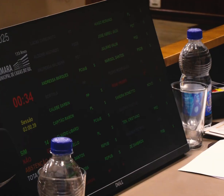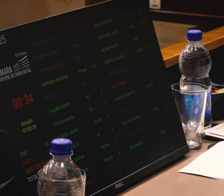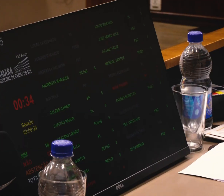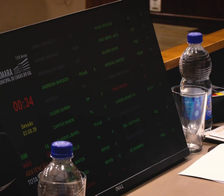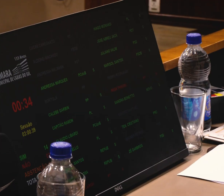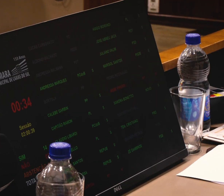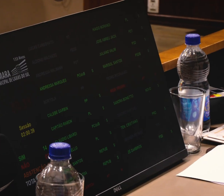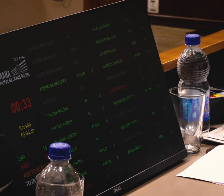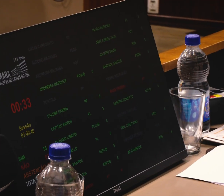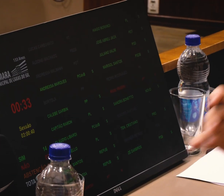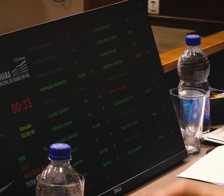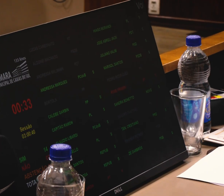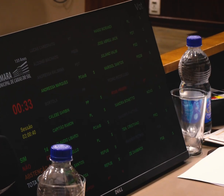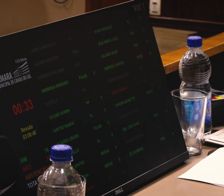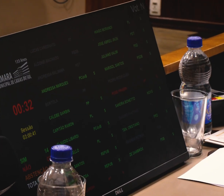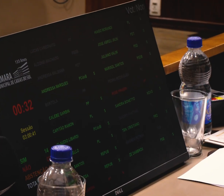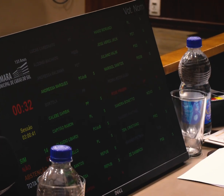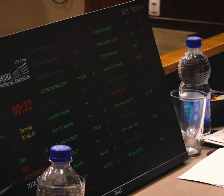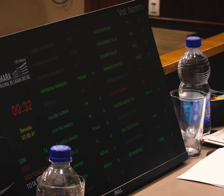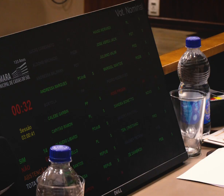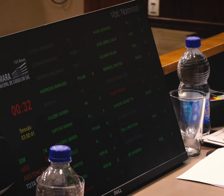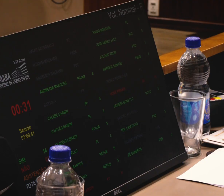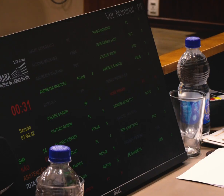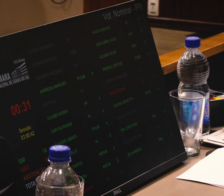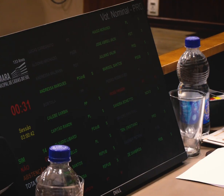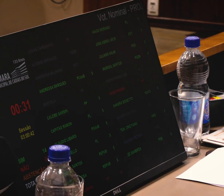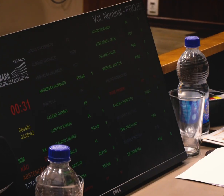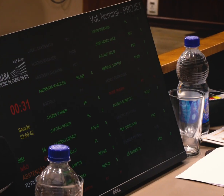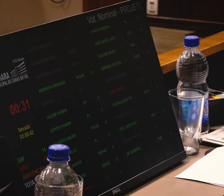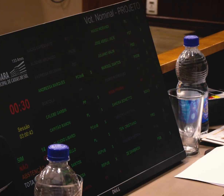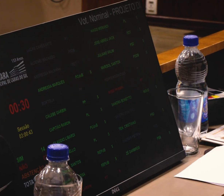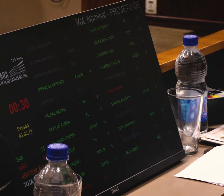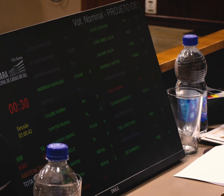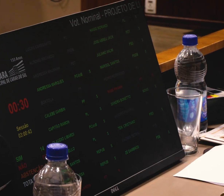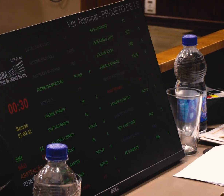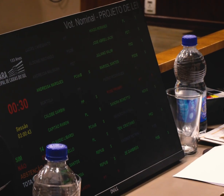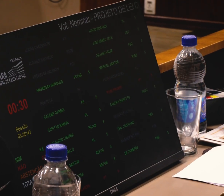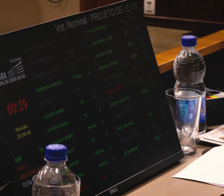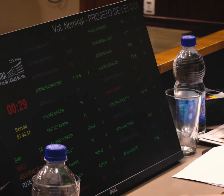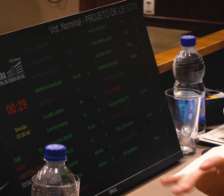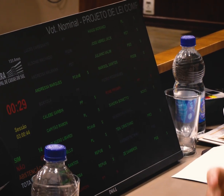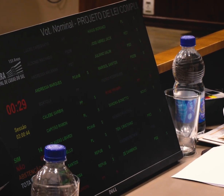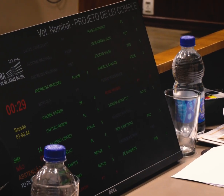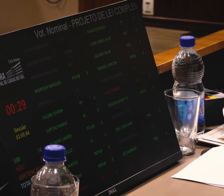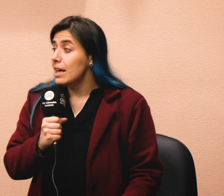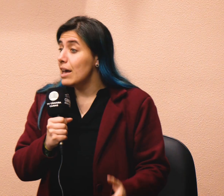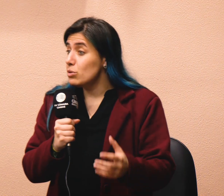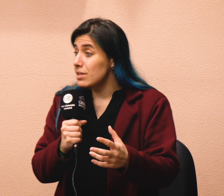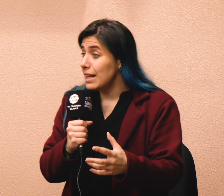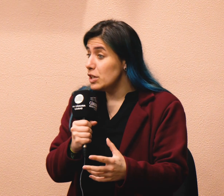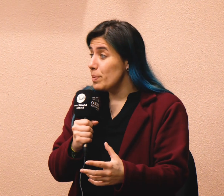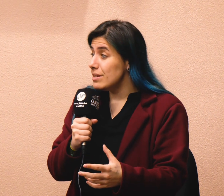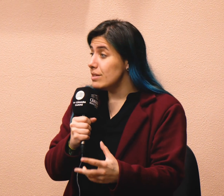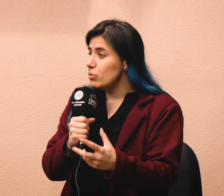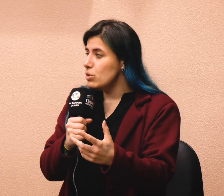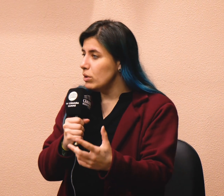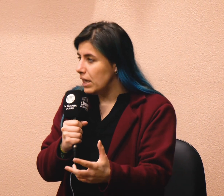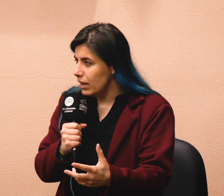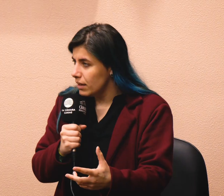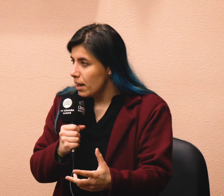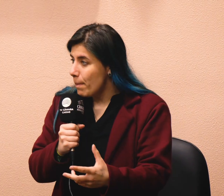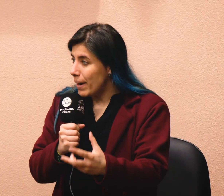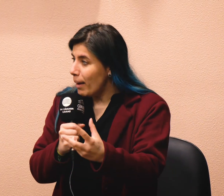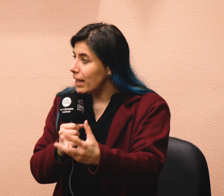Por fim, os vereadores aprovaram o projeto do Executivo, que amplia de 20 para 60 o número de bolsas